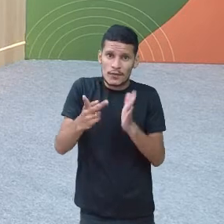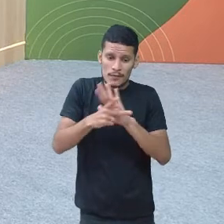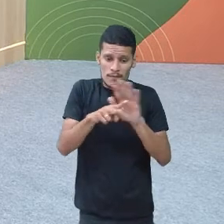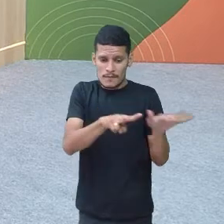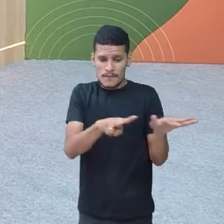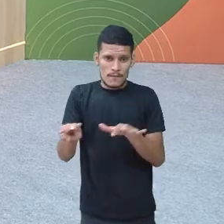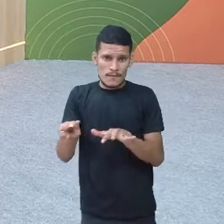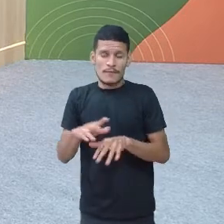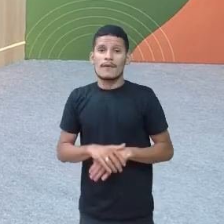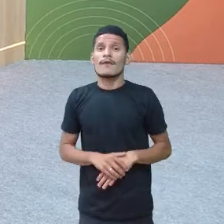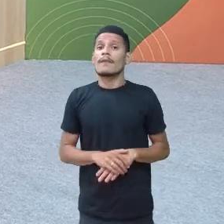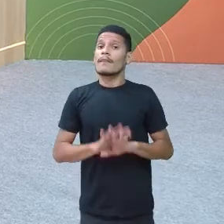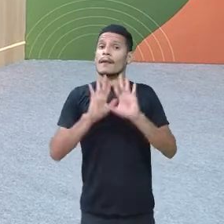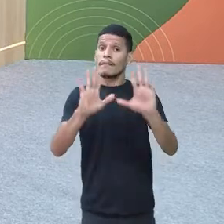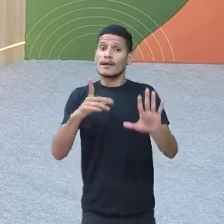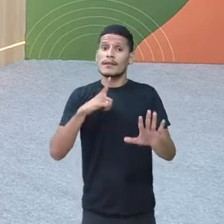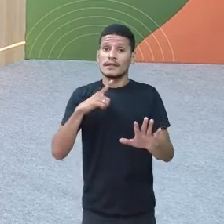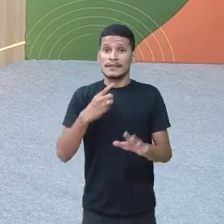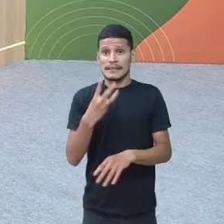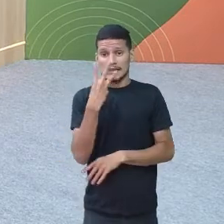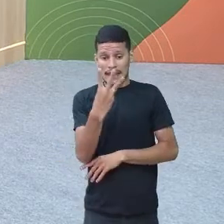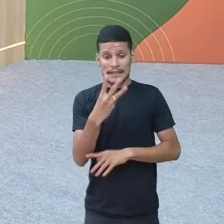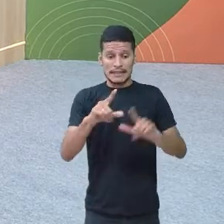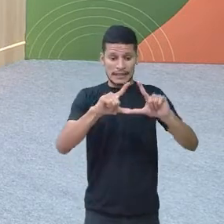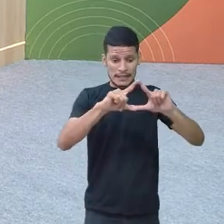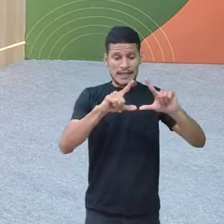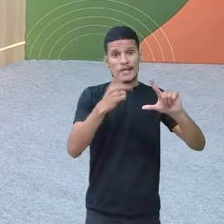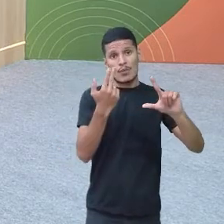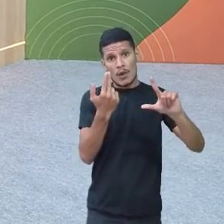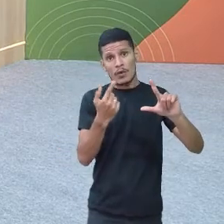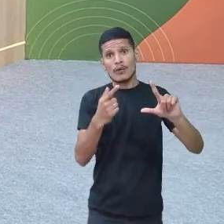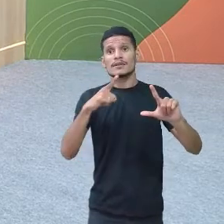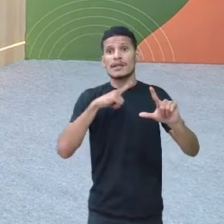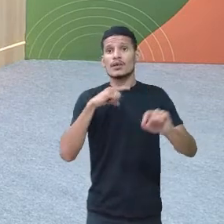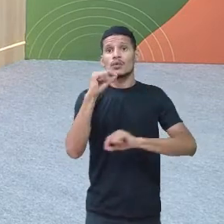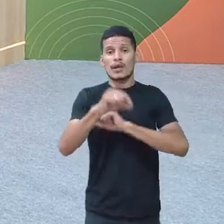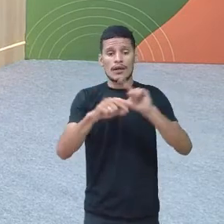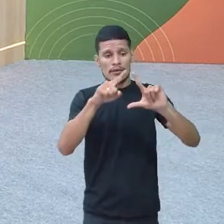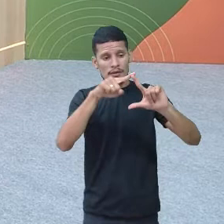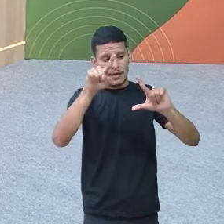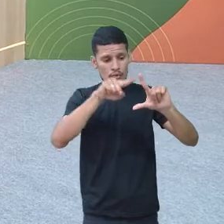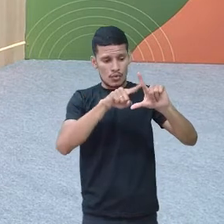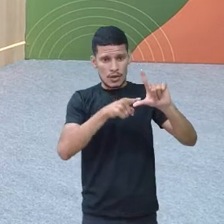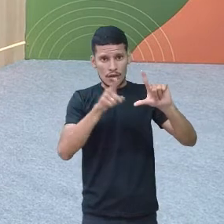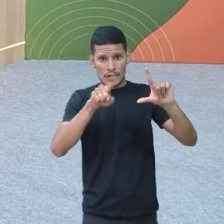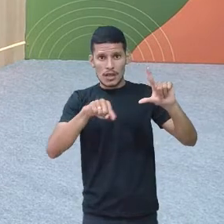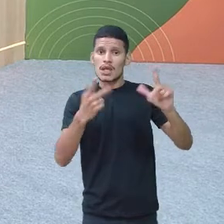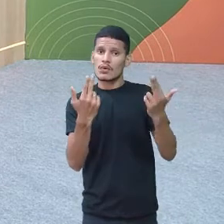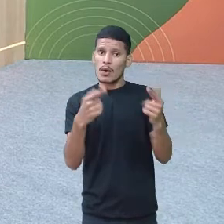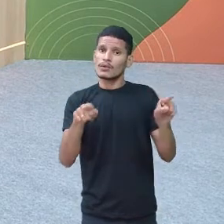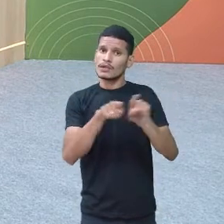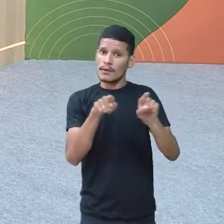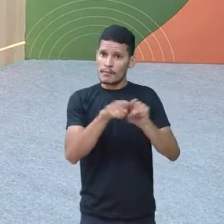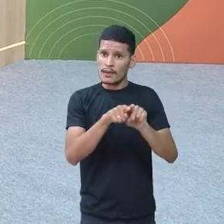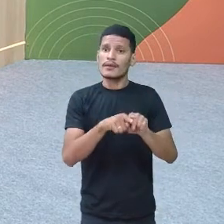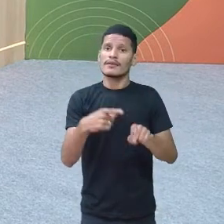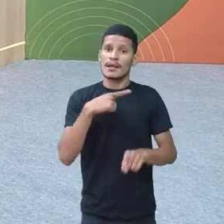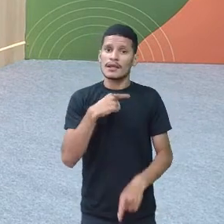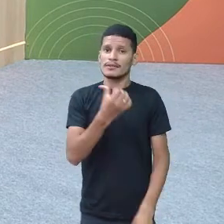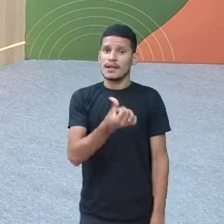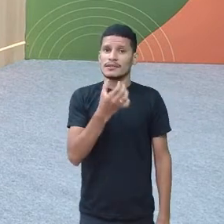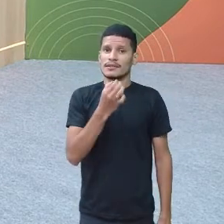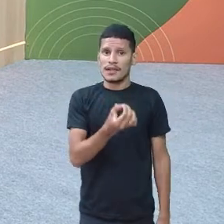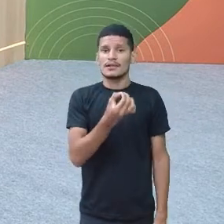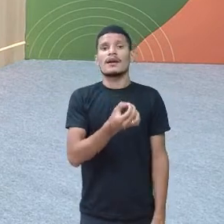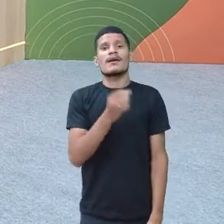semana. Quando a gente tem 3 lados idênticos, eu também vou ter 3 ângulos idênticos, 3 ângulos de 60 graus,